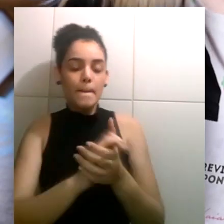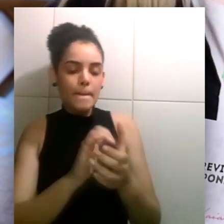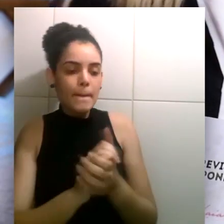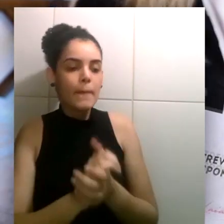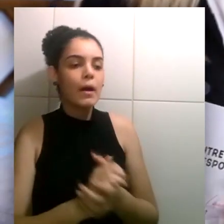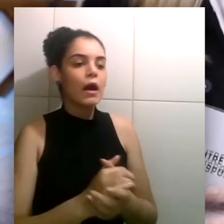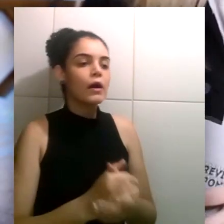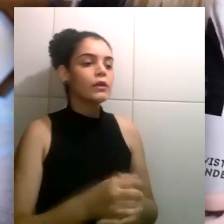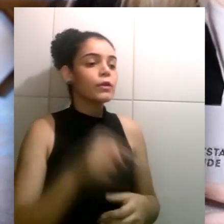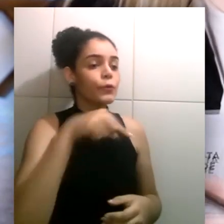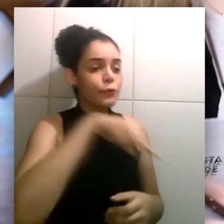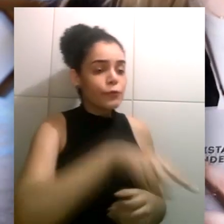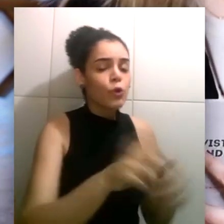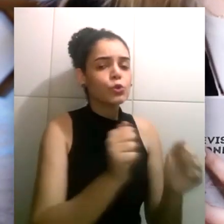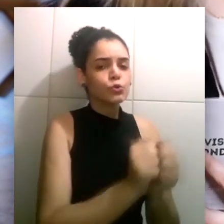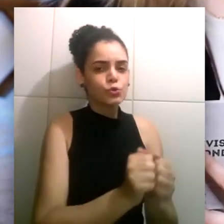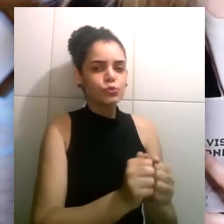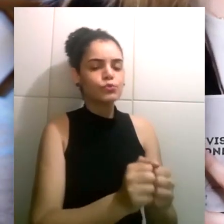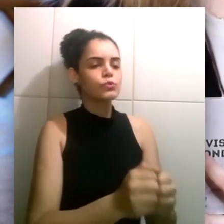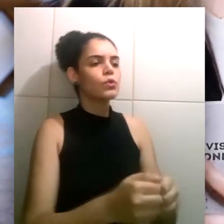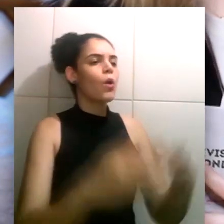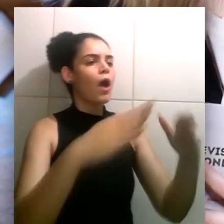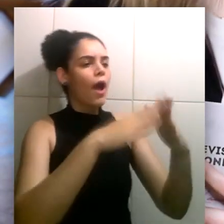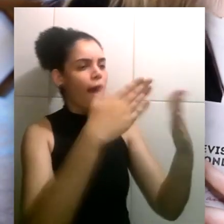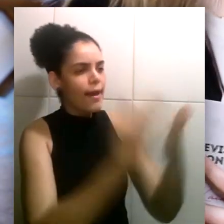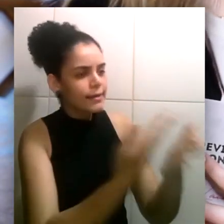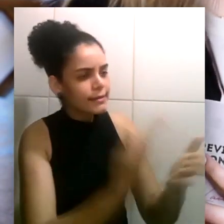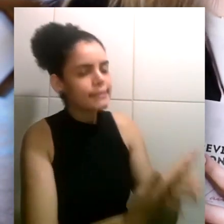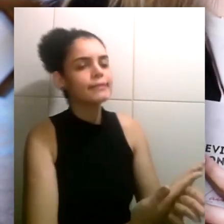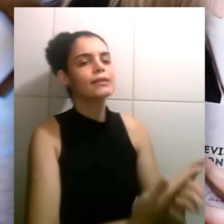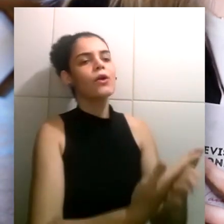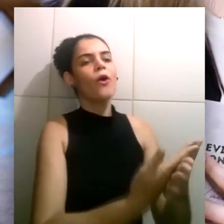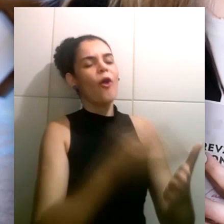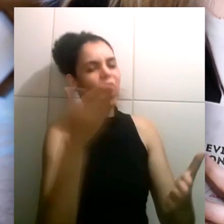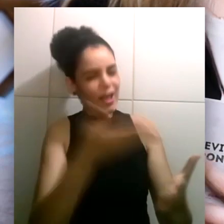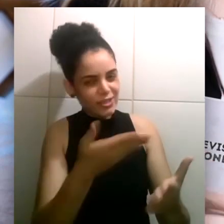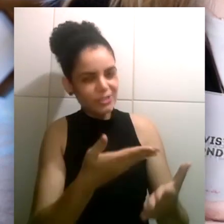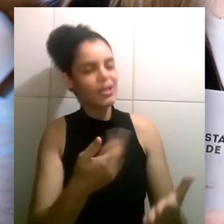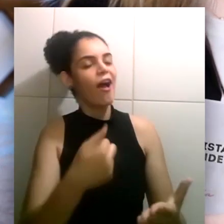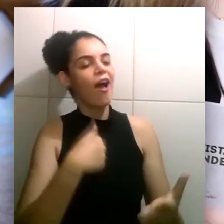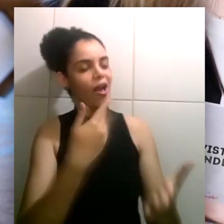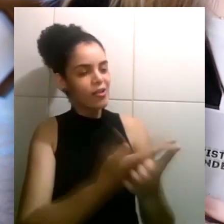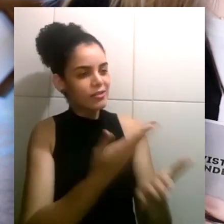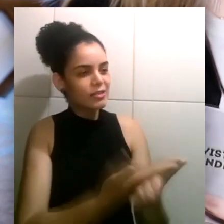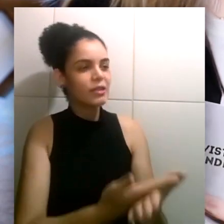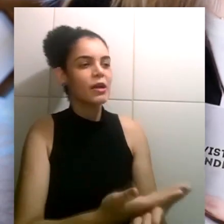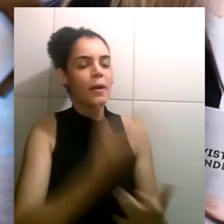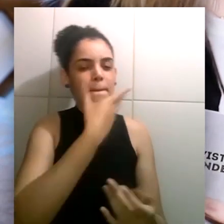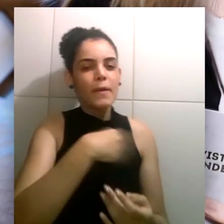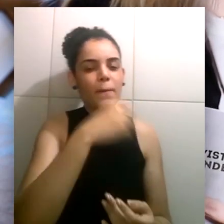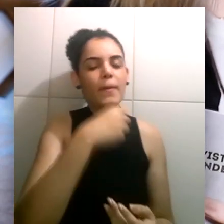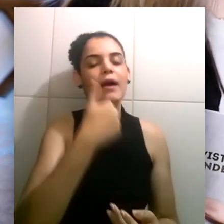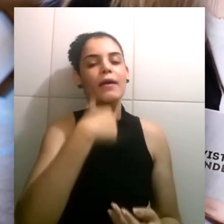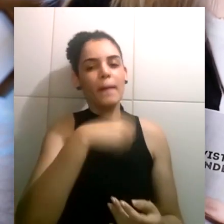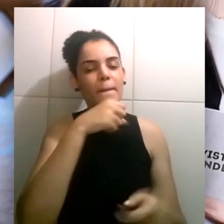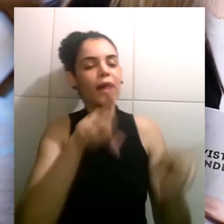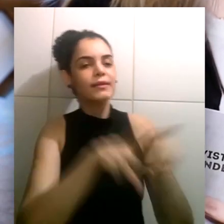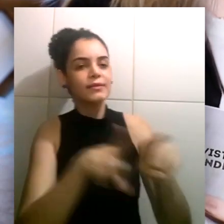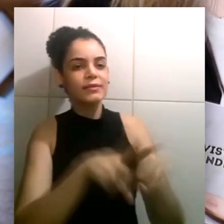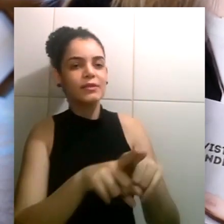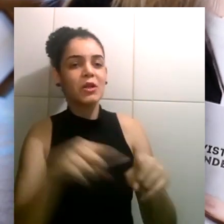que eu Ai, estudei. legal. Contei as igrejas por onde a gente passou, a escola onde papai e minha mãe trabalhavam e tal. Onde papai